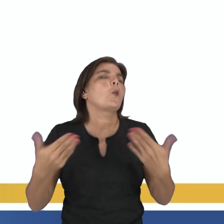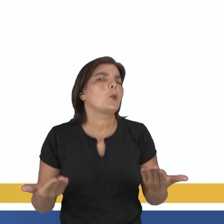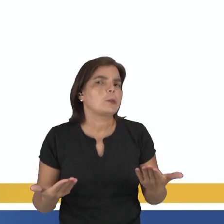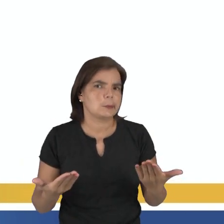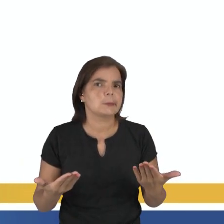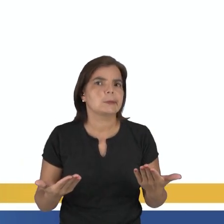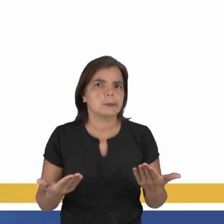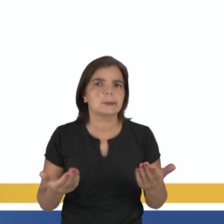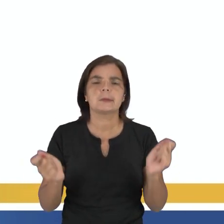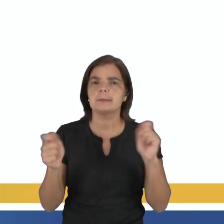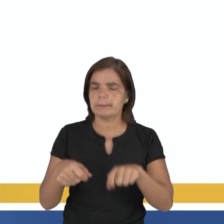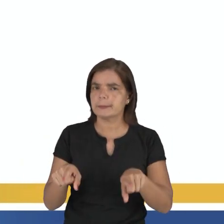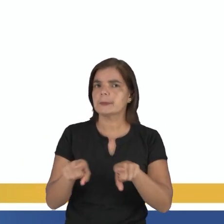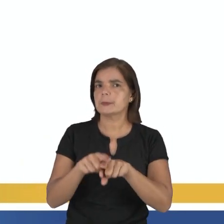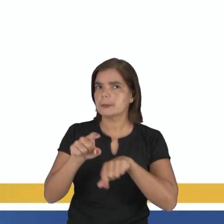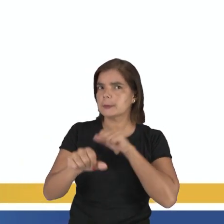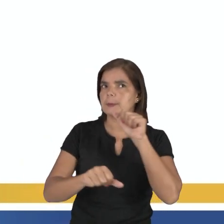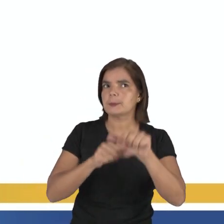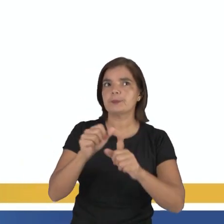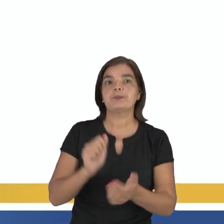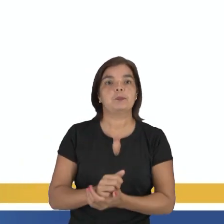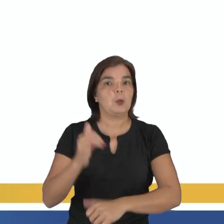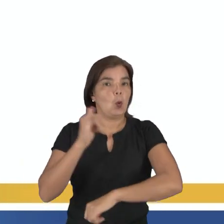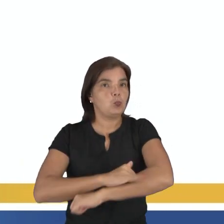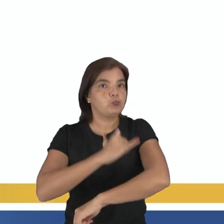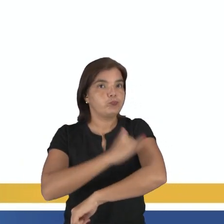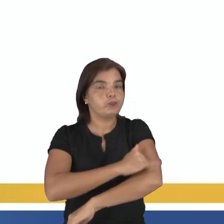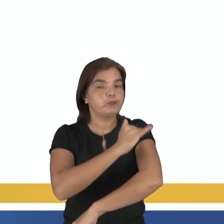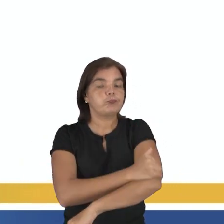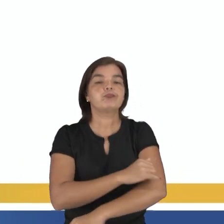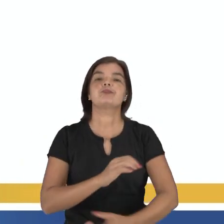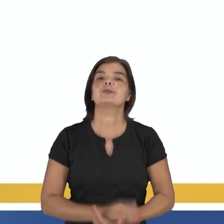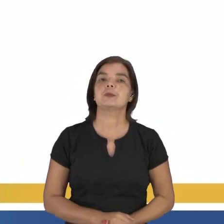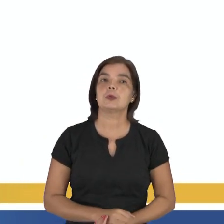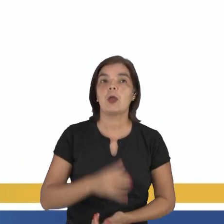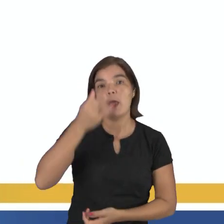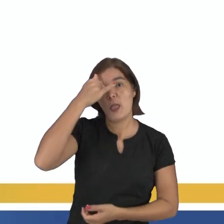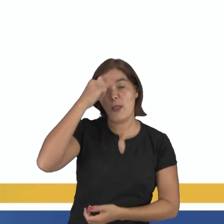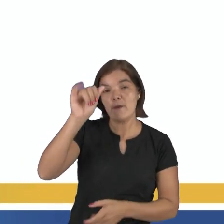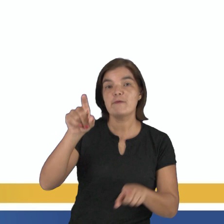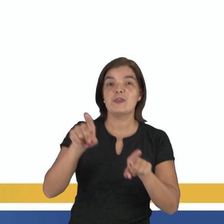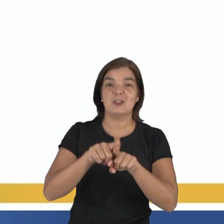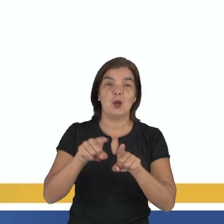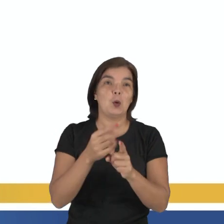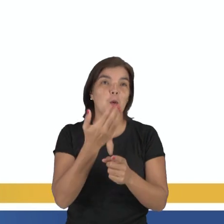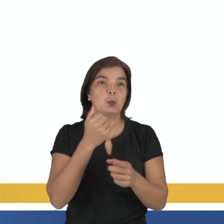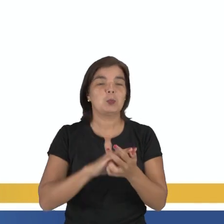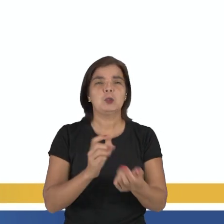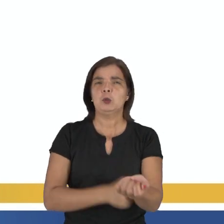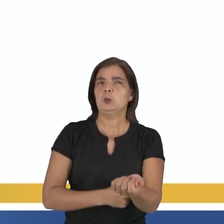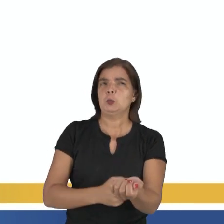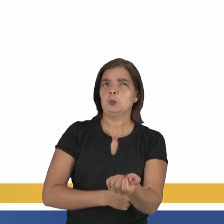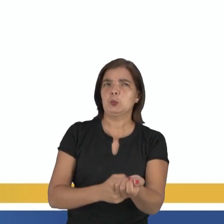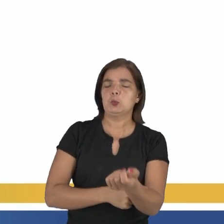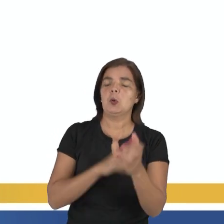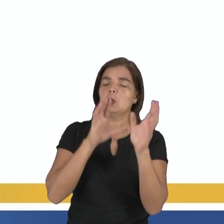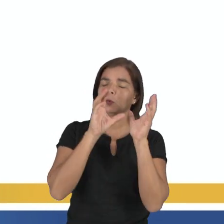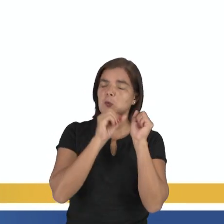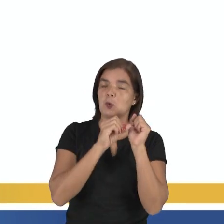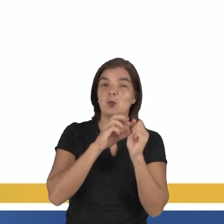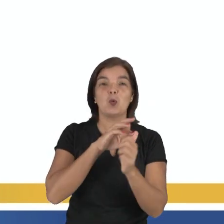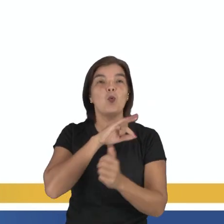esses fatores, então, que podem ser mudados? Obesidade, evitar poluição, estresse,